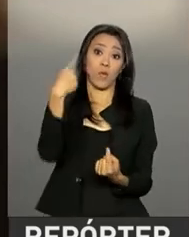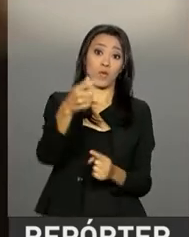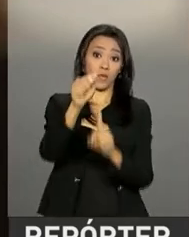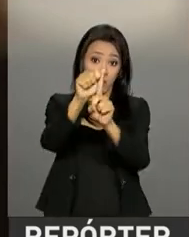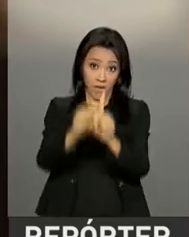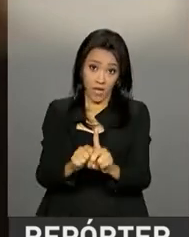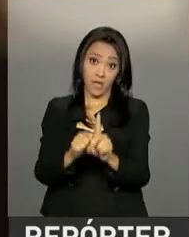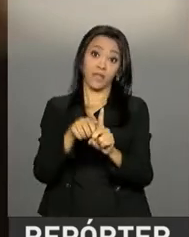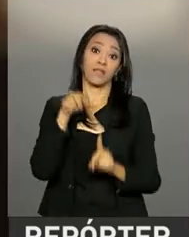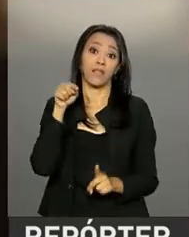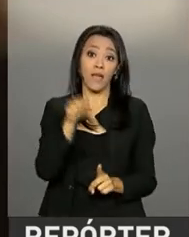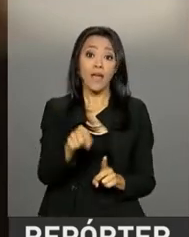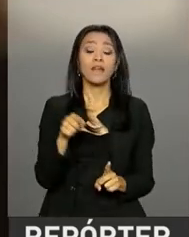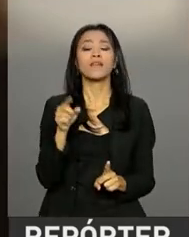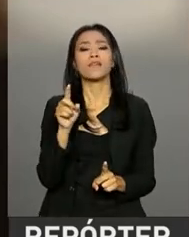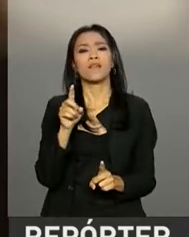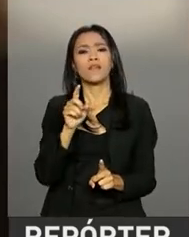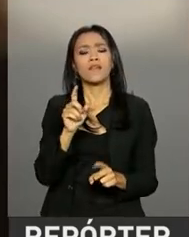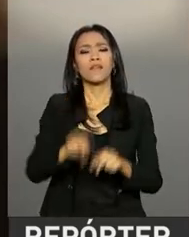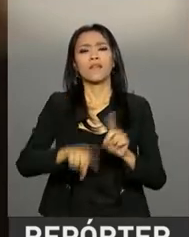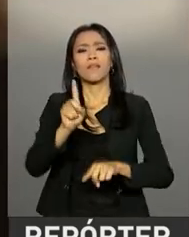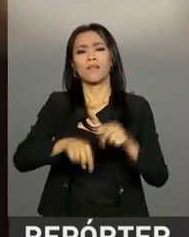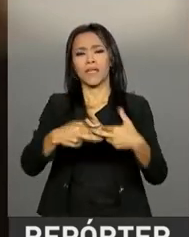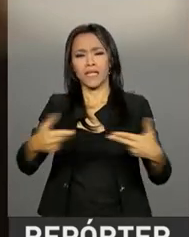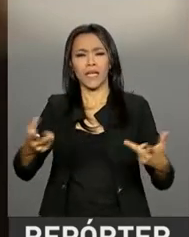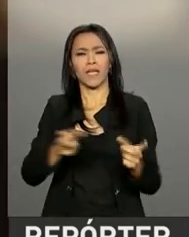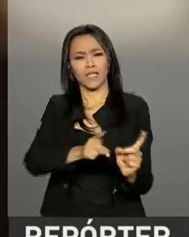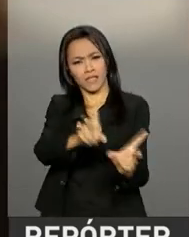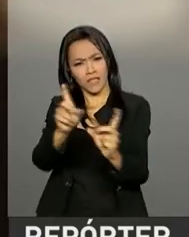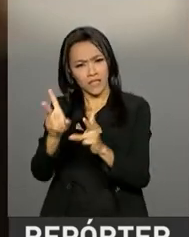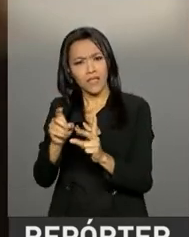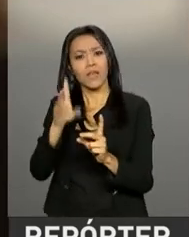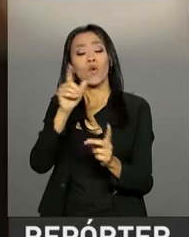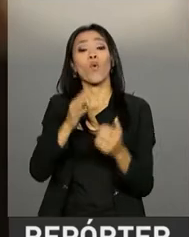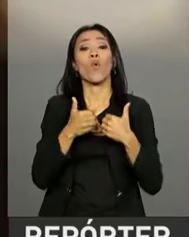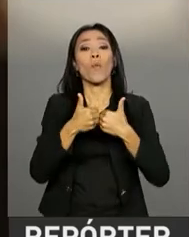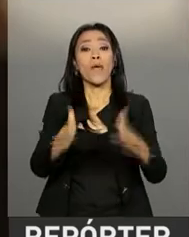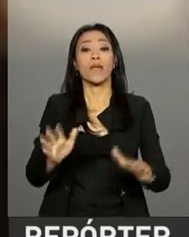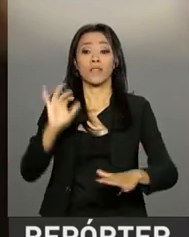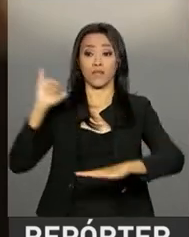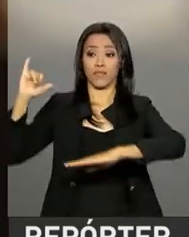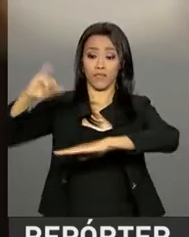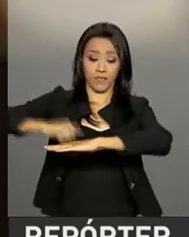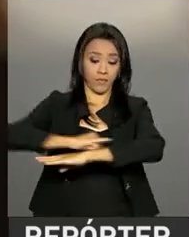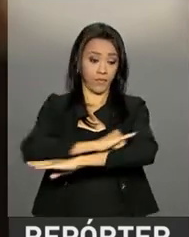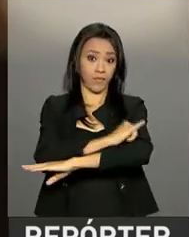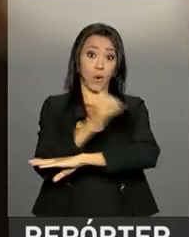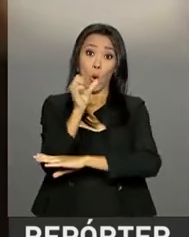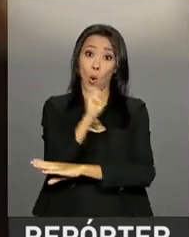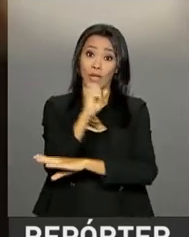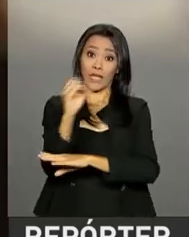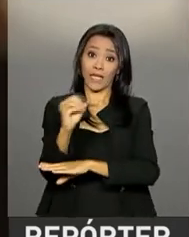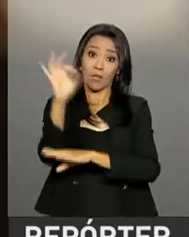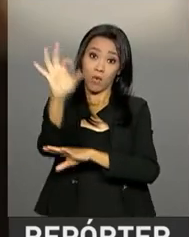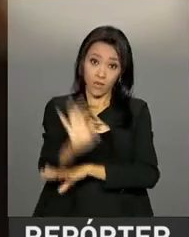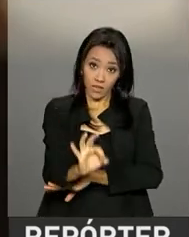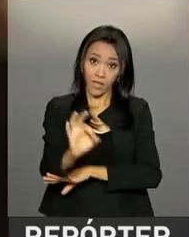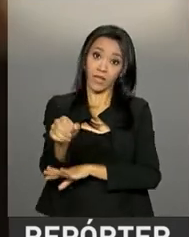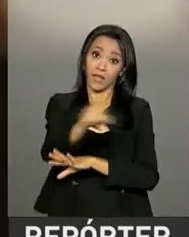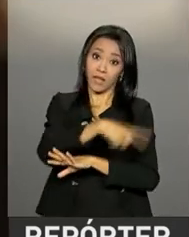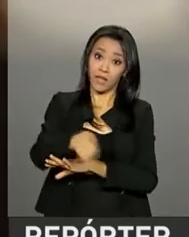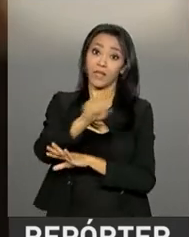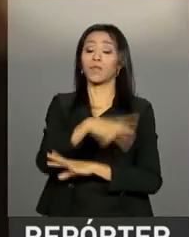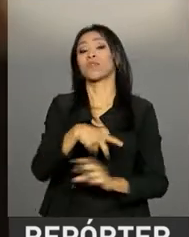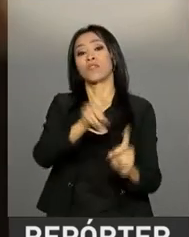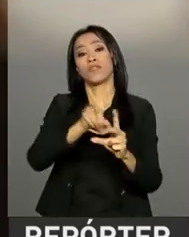ferramenta funcione para as vendas efetuadas a partir dos portos, por onde passam mais de 80% das